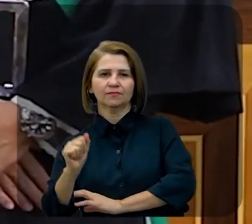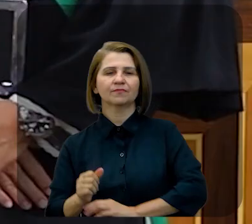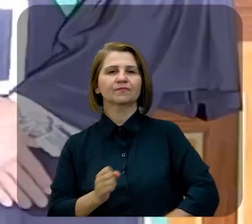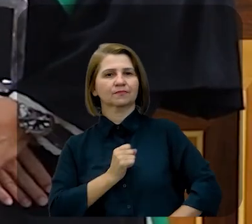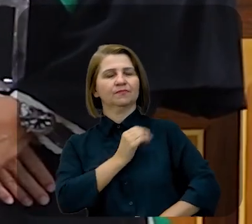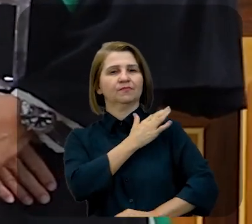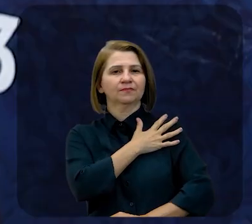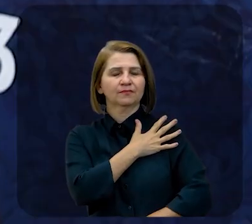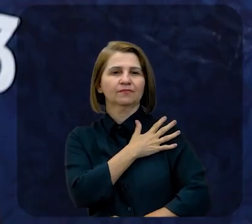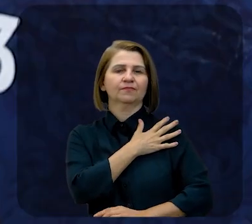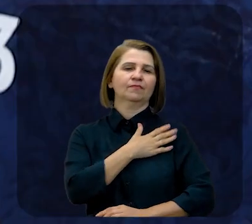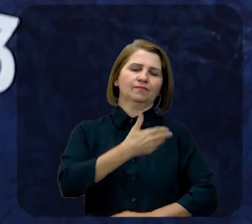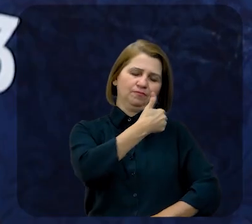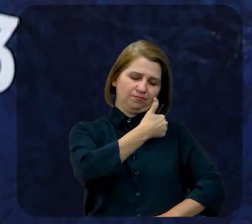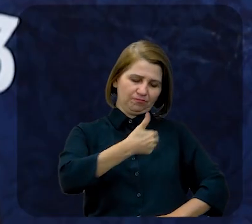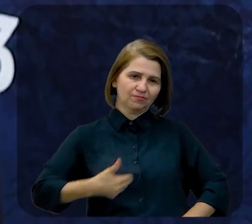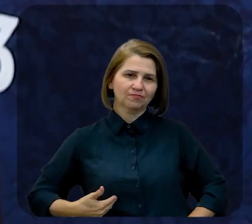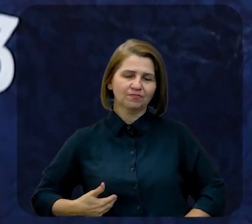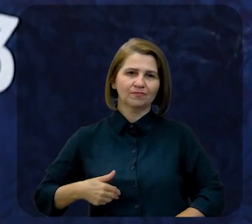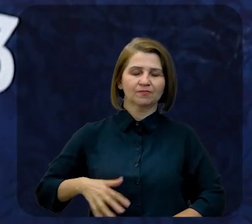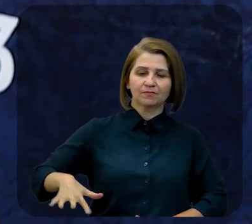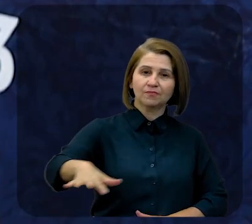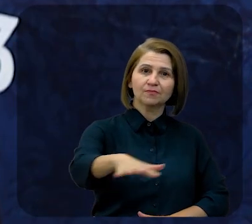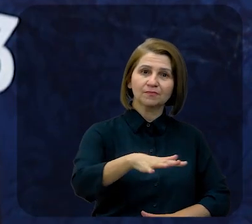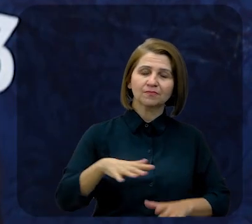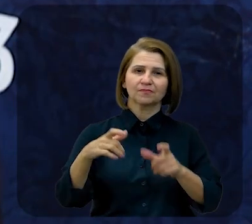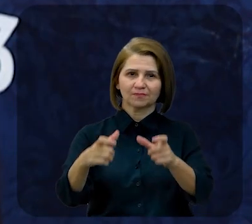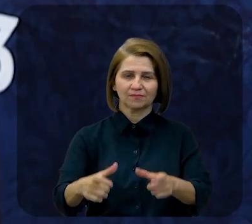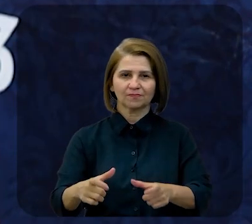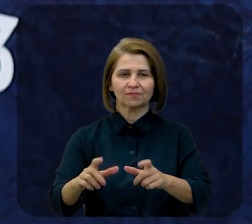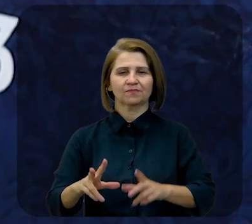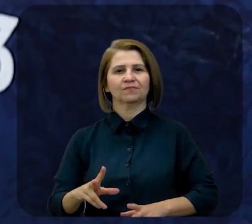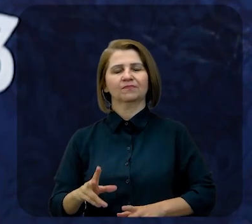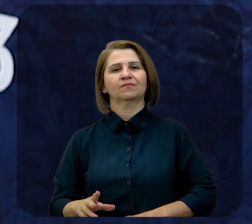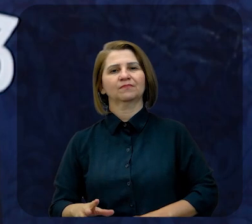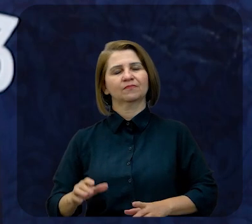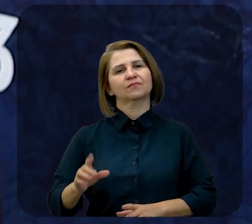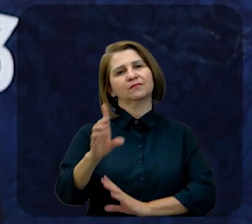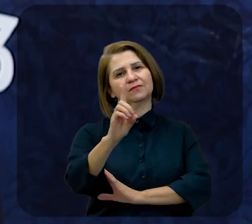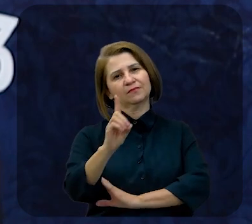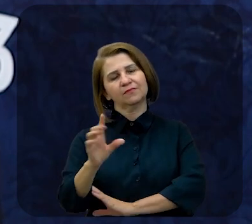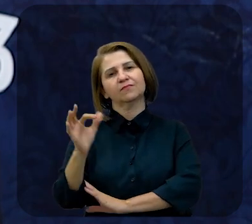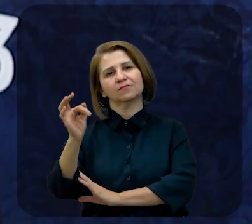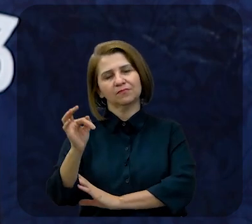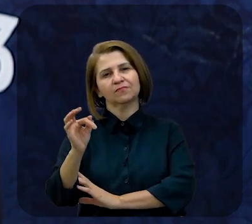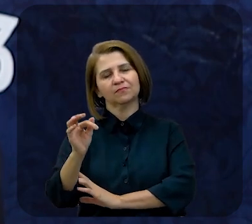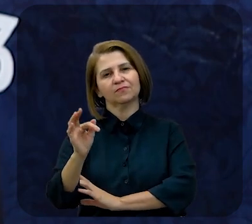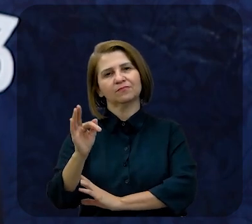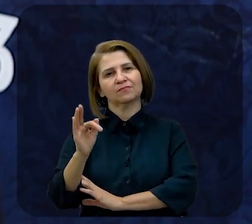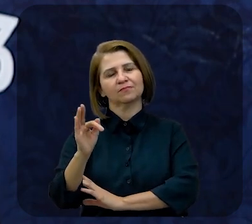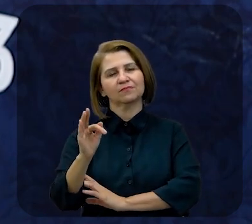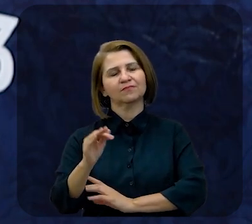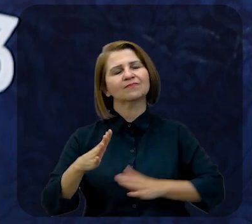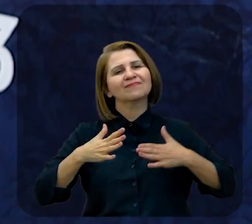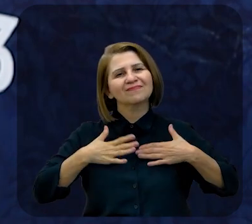grau Grande Cruz. A nossa jurisdição alcança todo o Distrito Federal. É muita